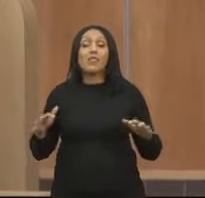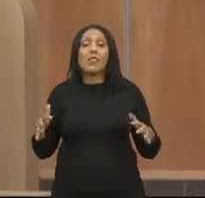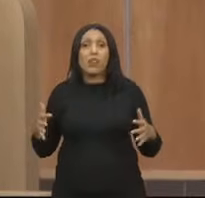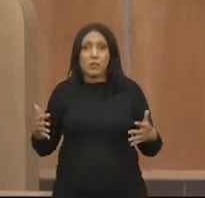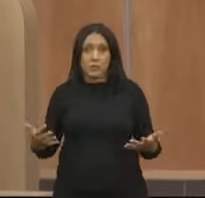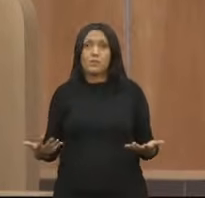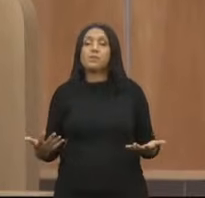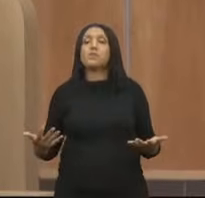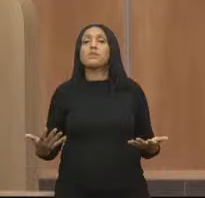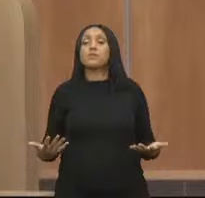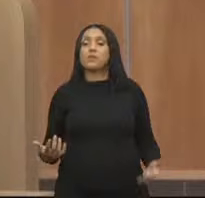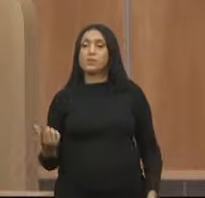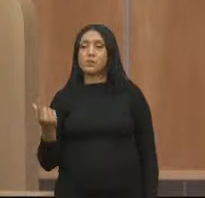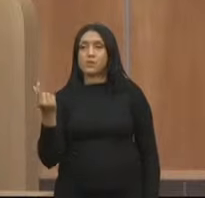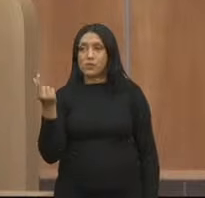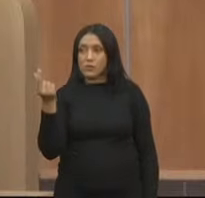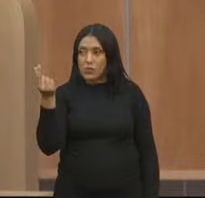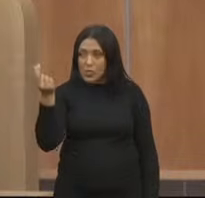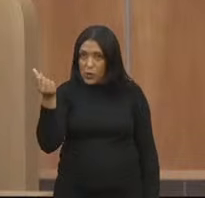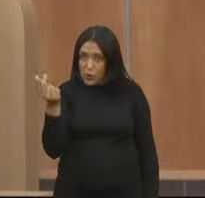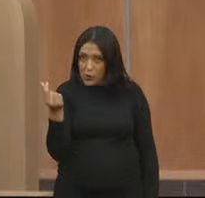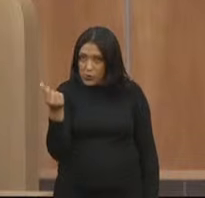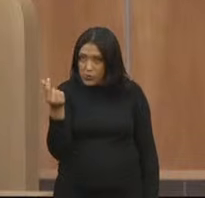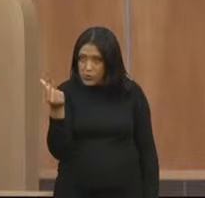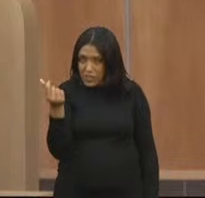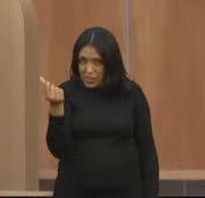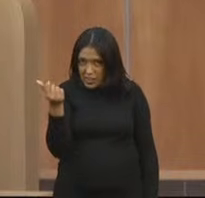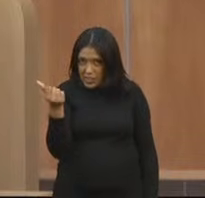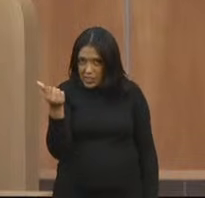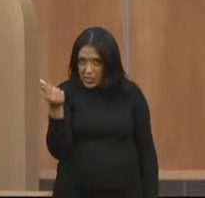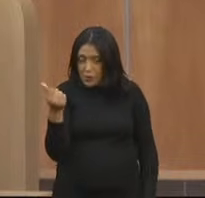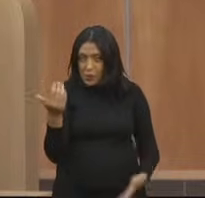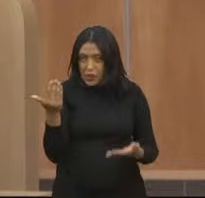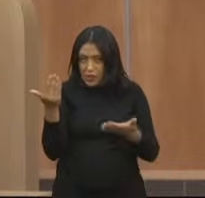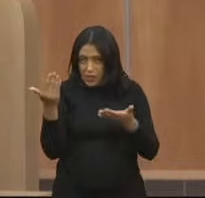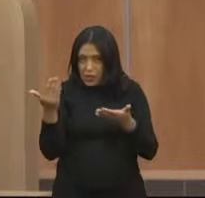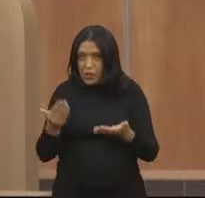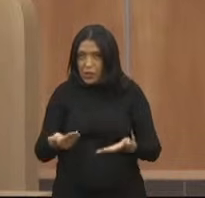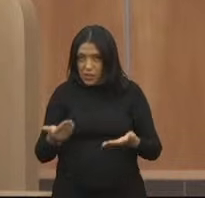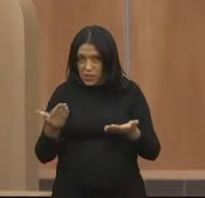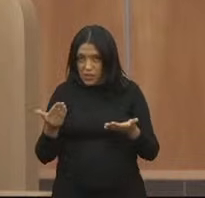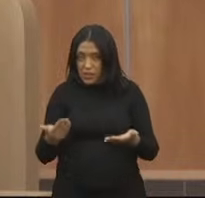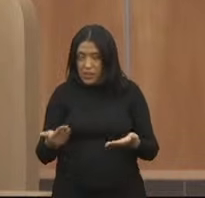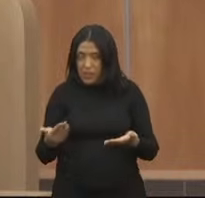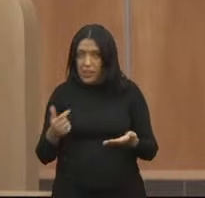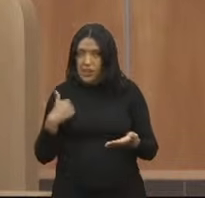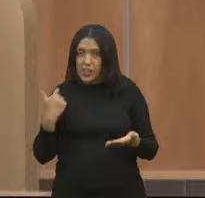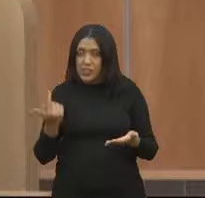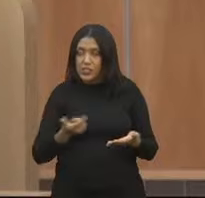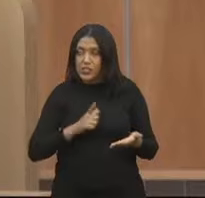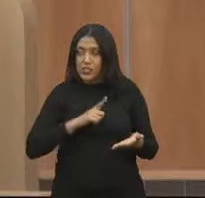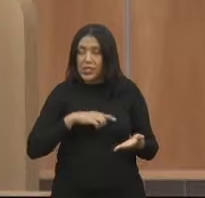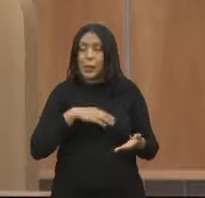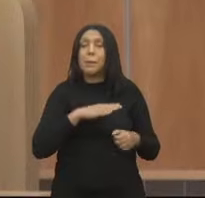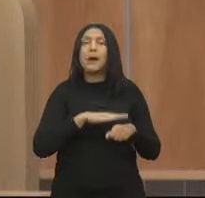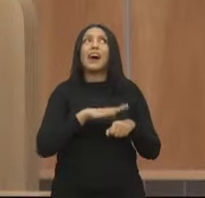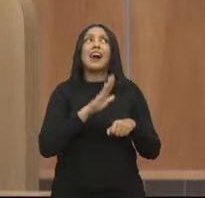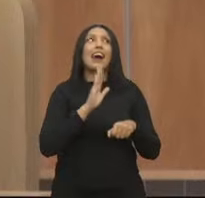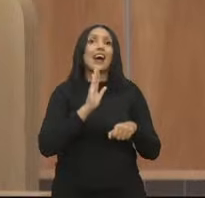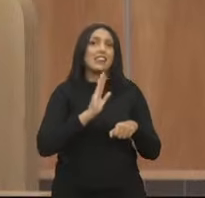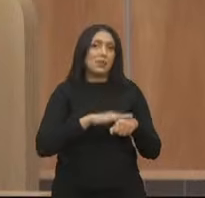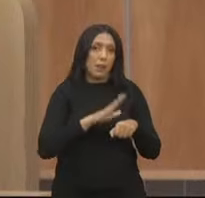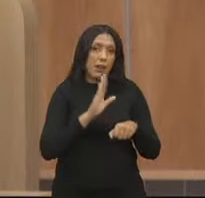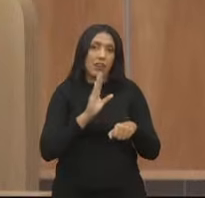passa a integrar o cofre da prefeitura, né? Ele não paga a dívida, então a gente vai pagar com mais parcelas para o Instituto